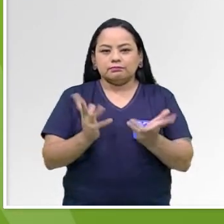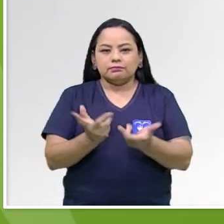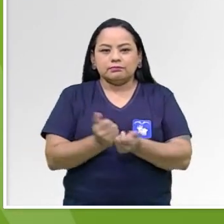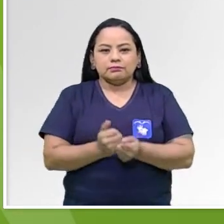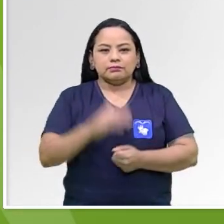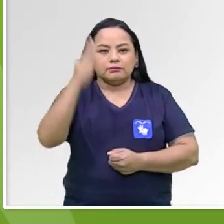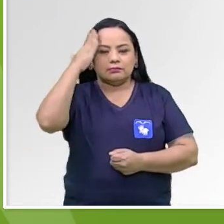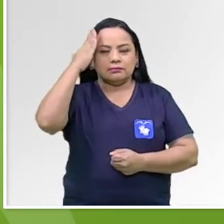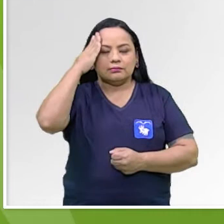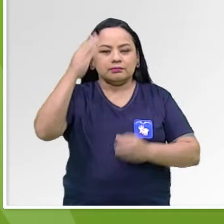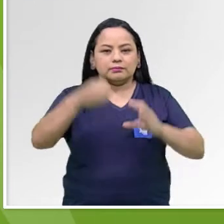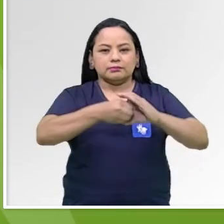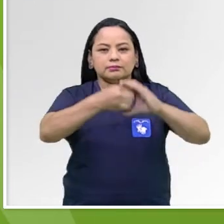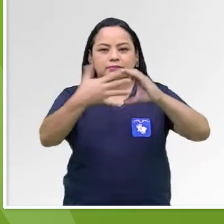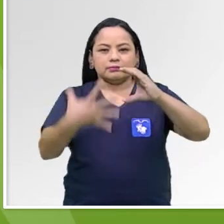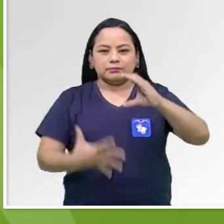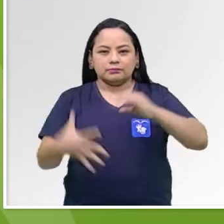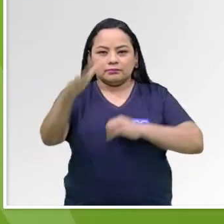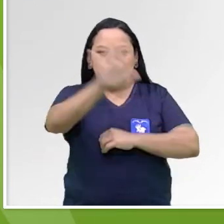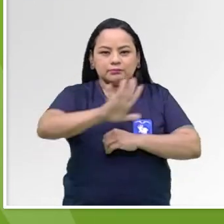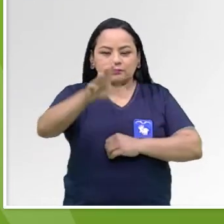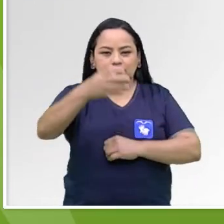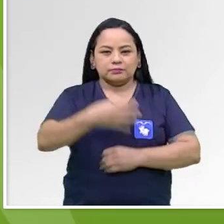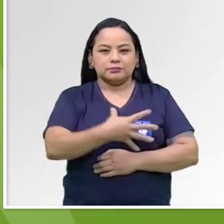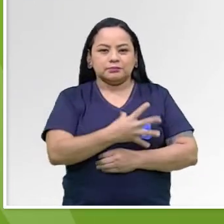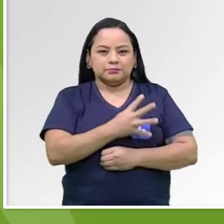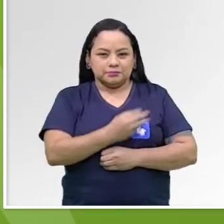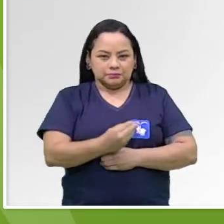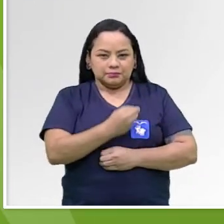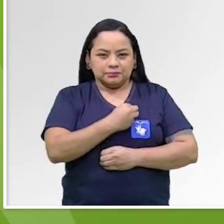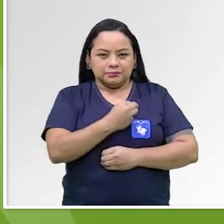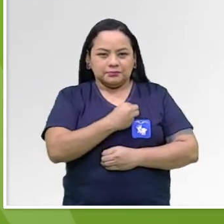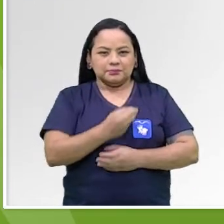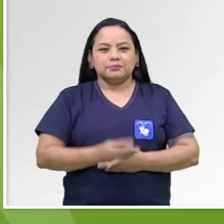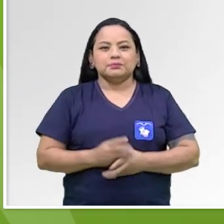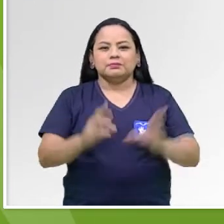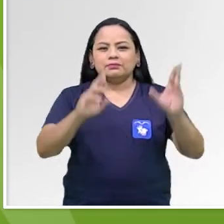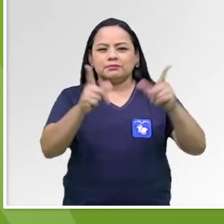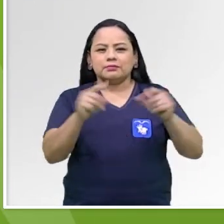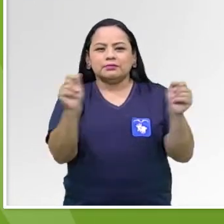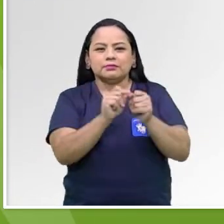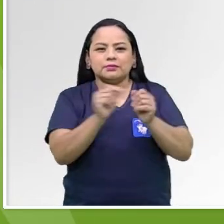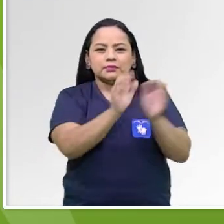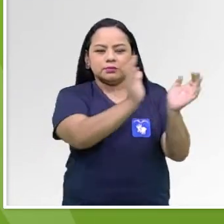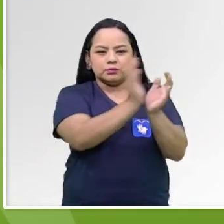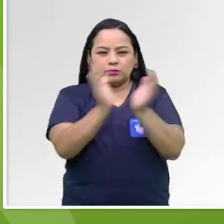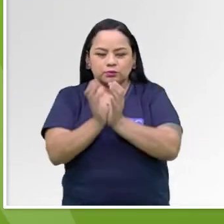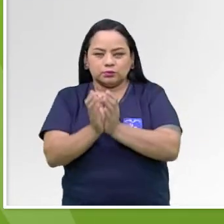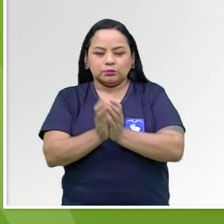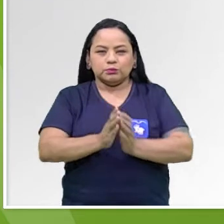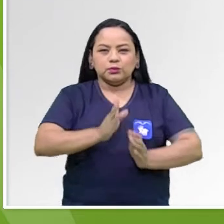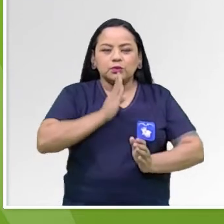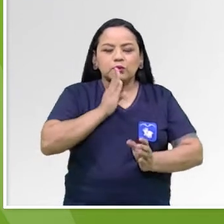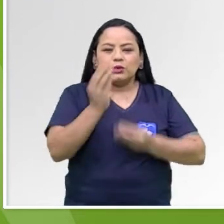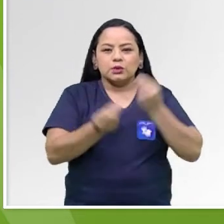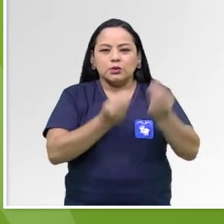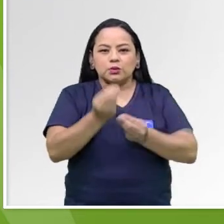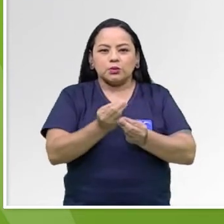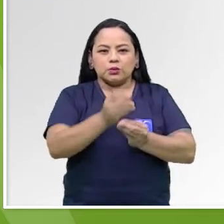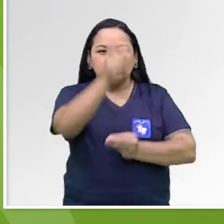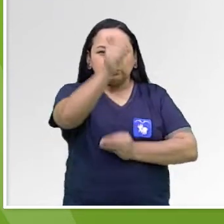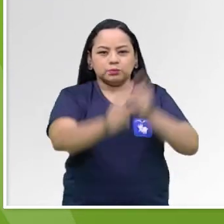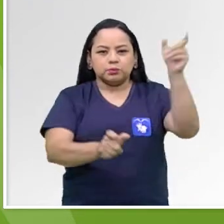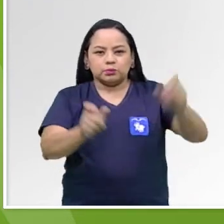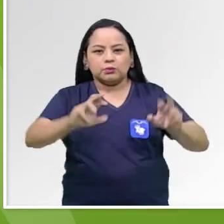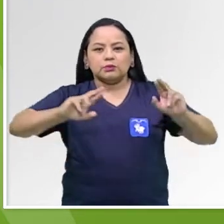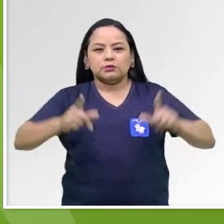Habilidade: saber as características gerais dos mamíferos, distinguir seus grupos e reconhecer que os